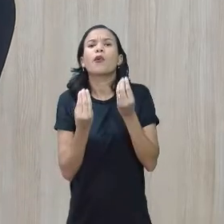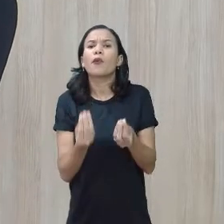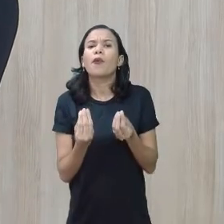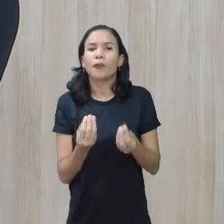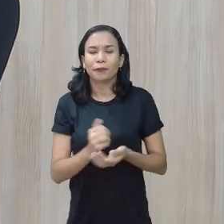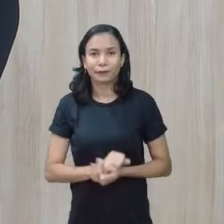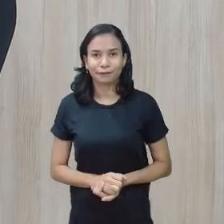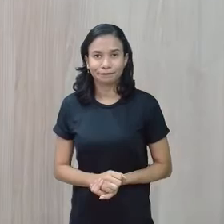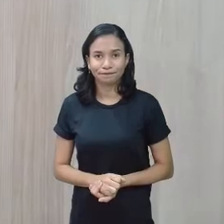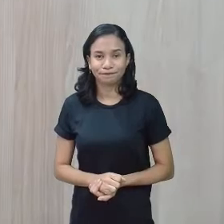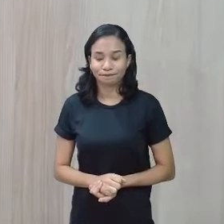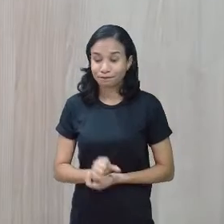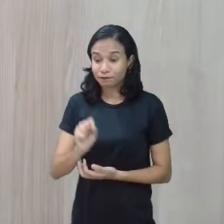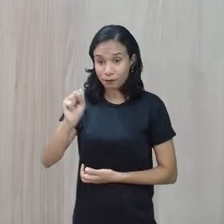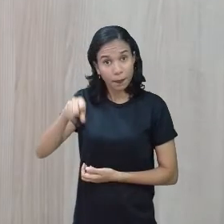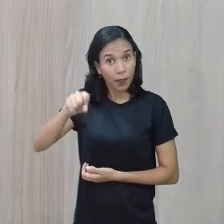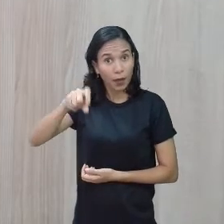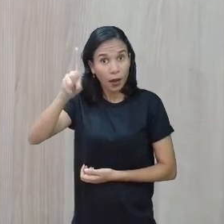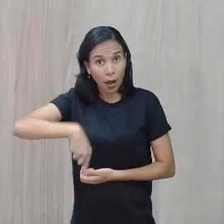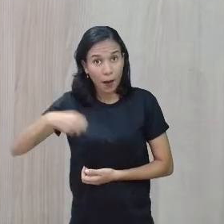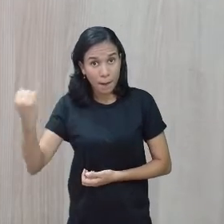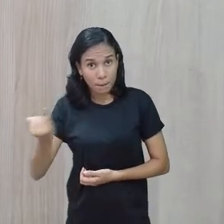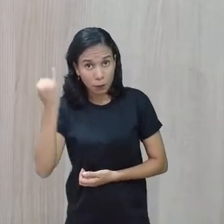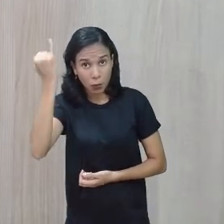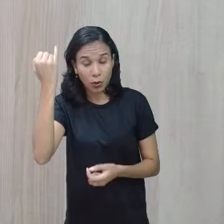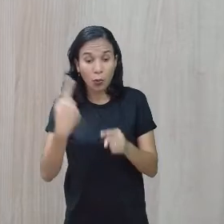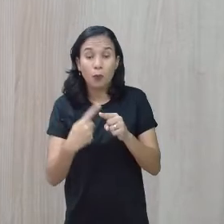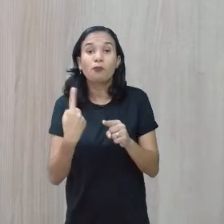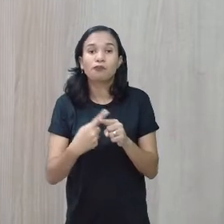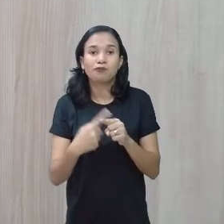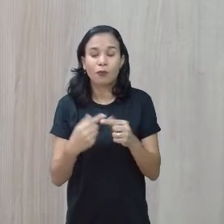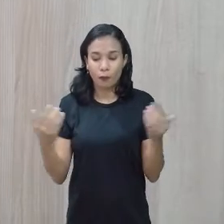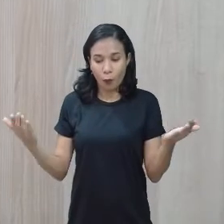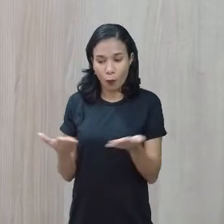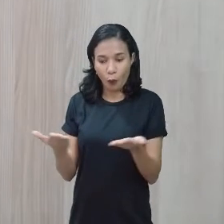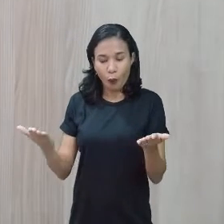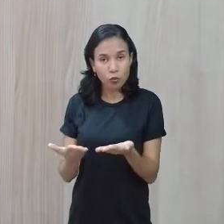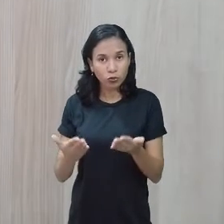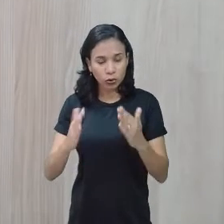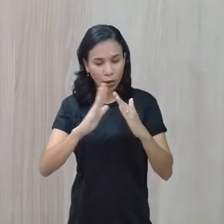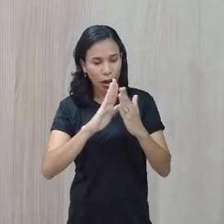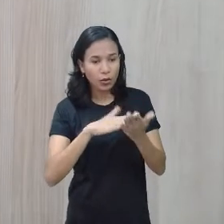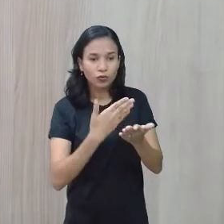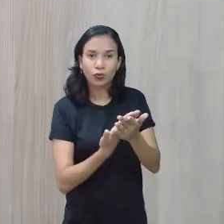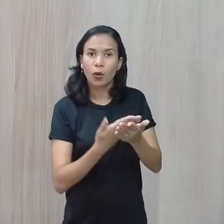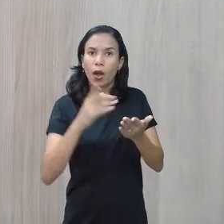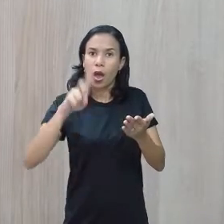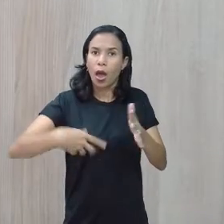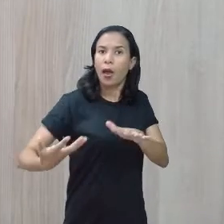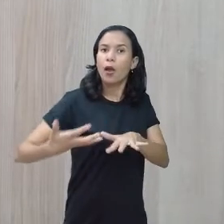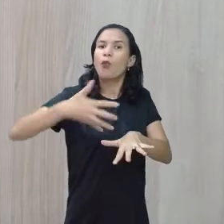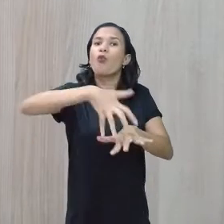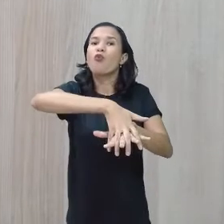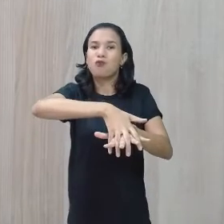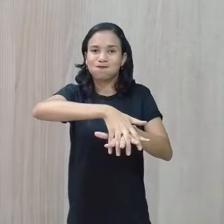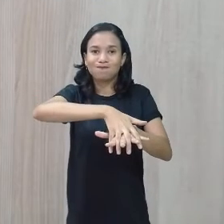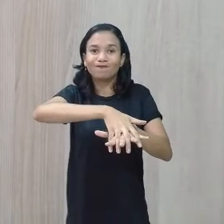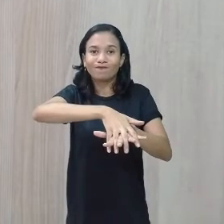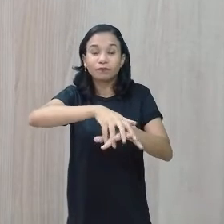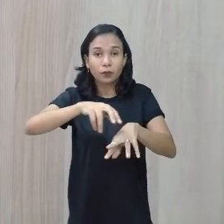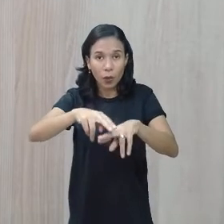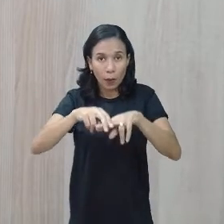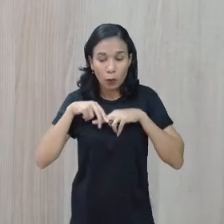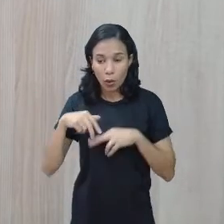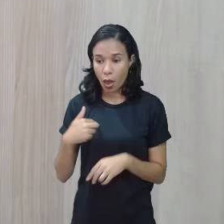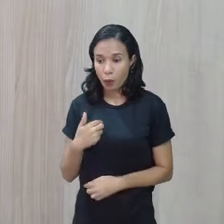isso. Ivânia, é muito importante pelo seguinte, porque hoje a escola é uma escola inclusiva. Tá? Então, se